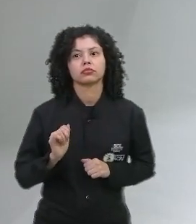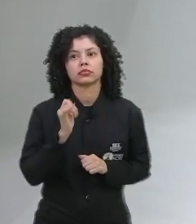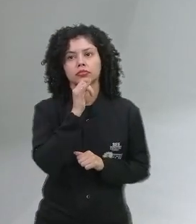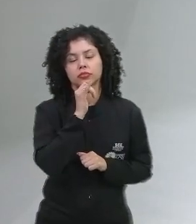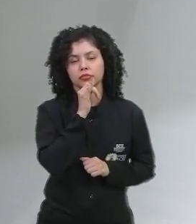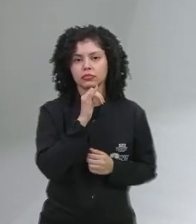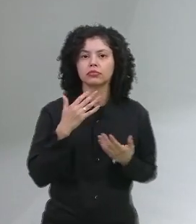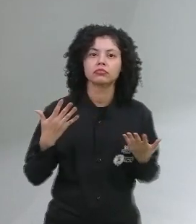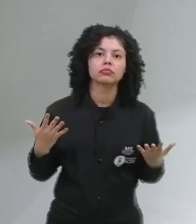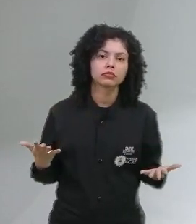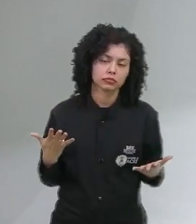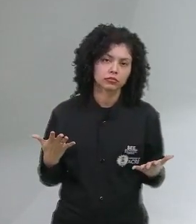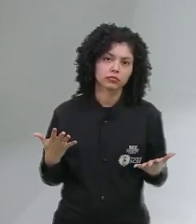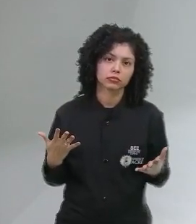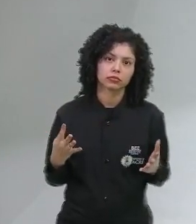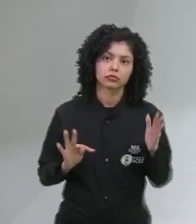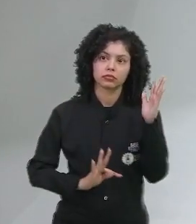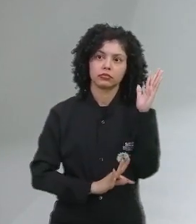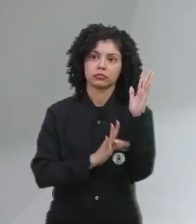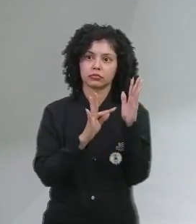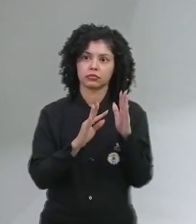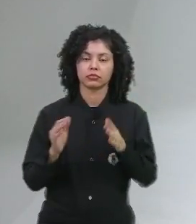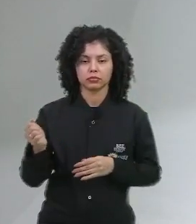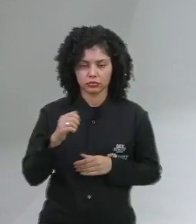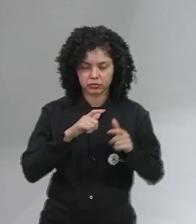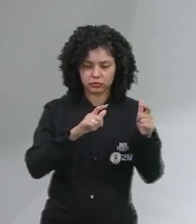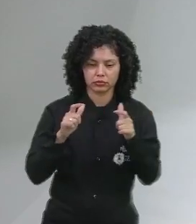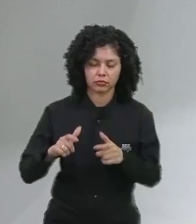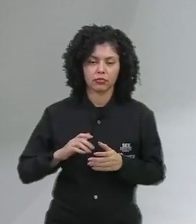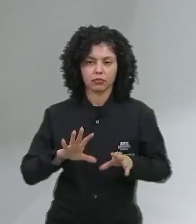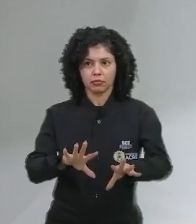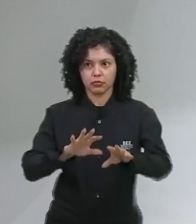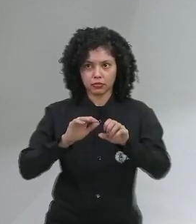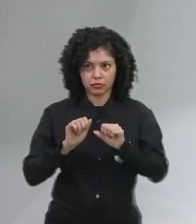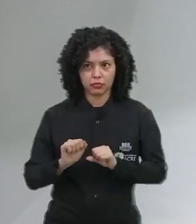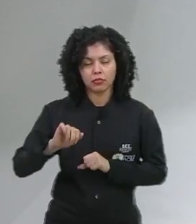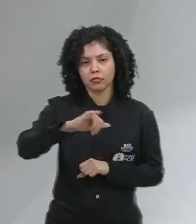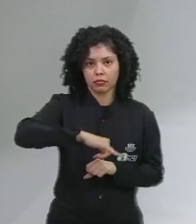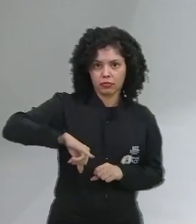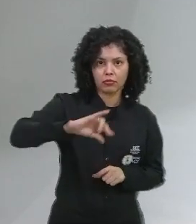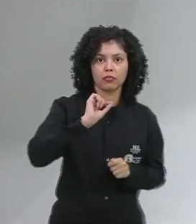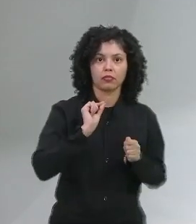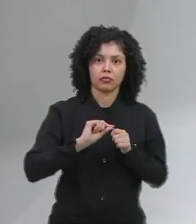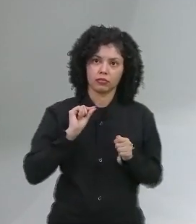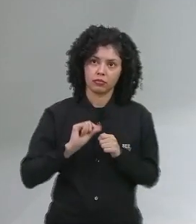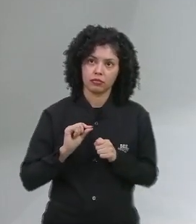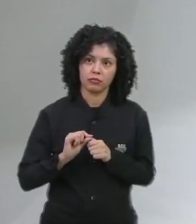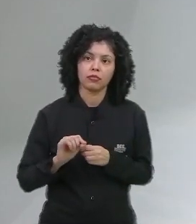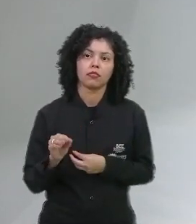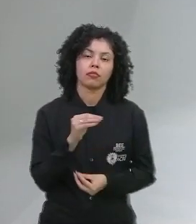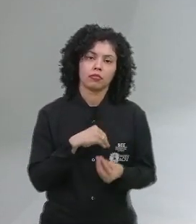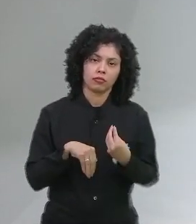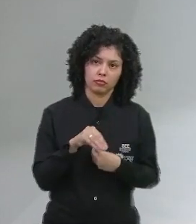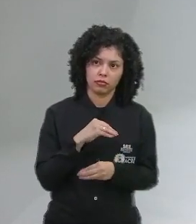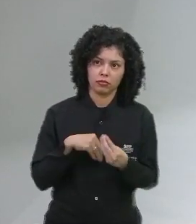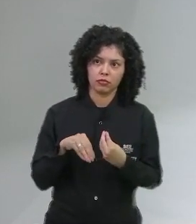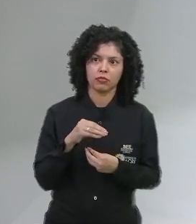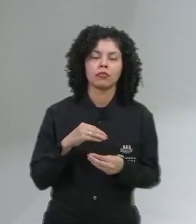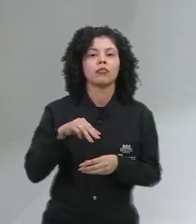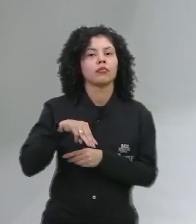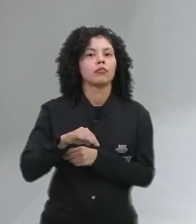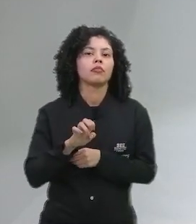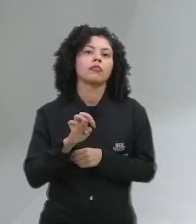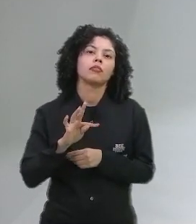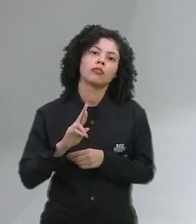em temperaturas e pressões ambientes. Basta que eu pegue esse óleo e faça esse óleo reagir com o